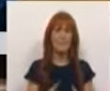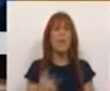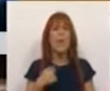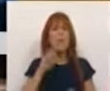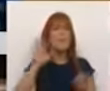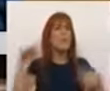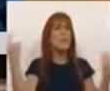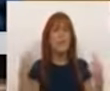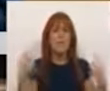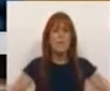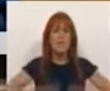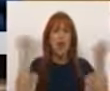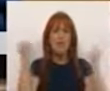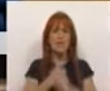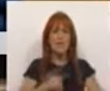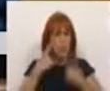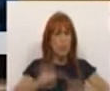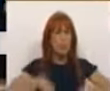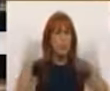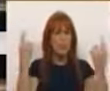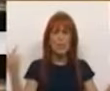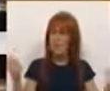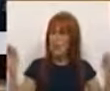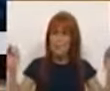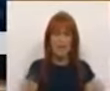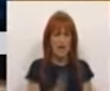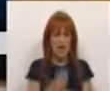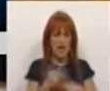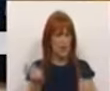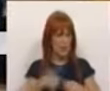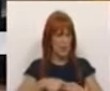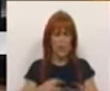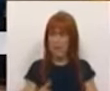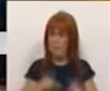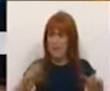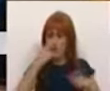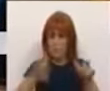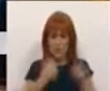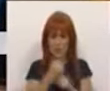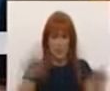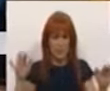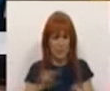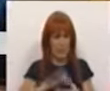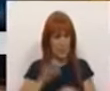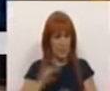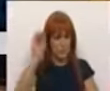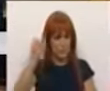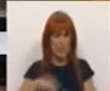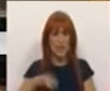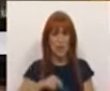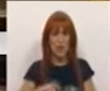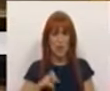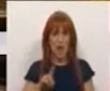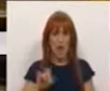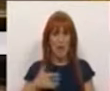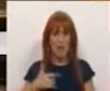Não é possível haver melhor serviço público com menos agências e menos trabalhadores da Caixa. A situação em Almeida